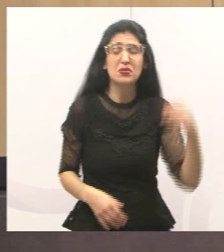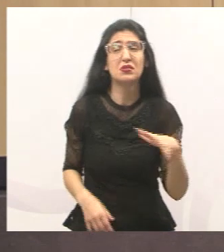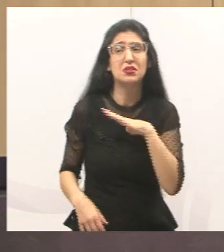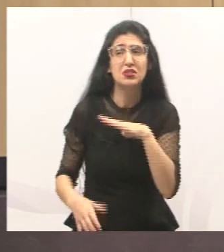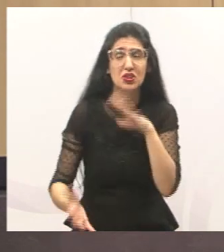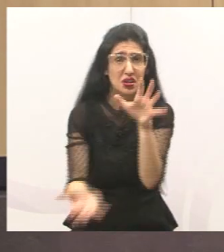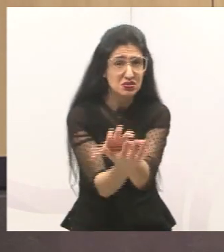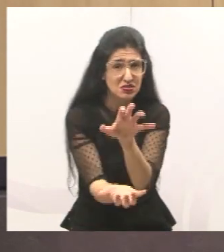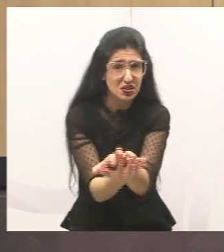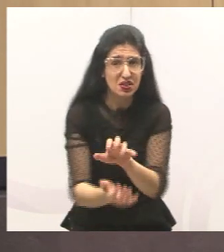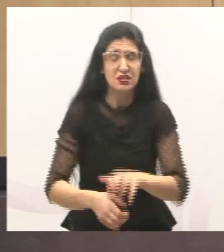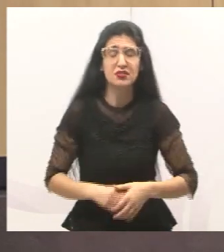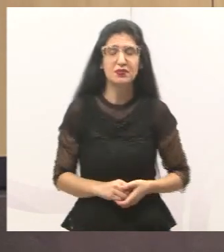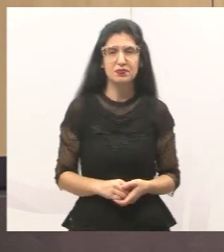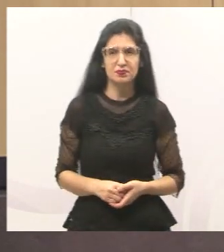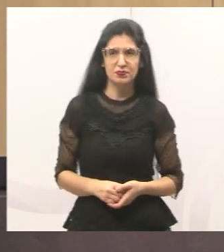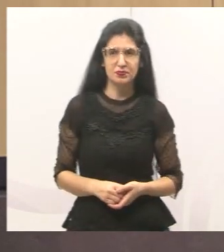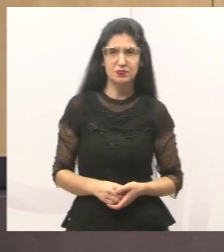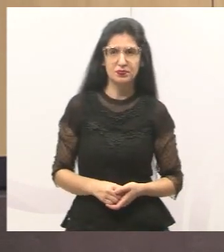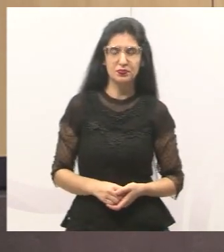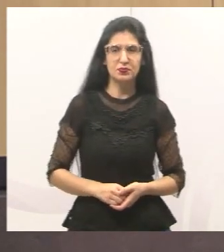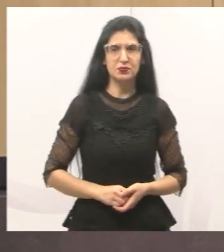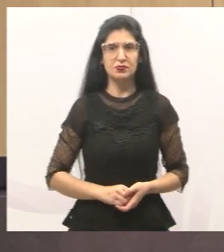Municipal de Jacareí.